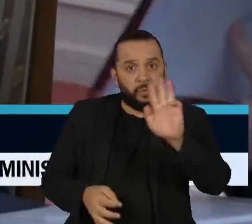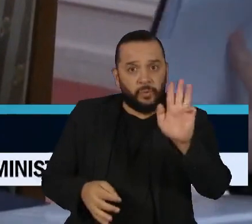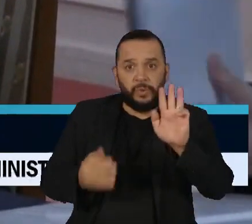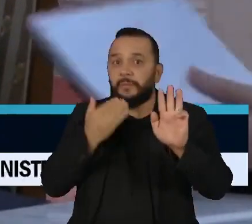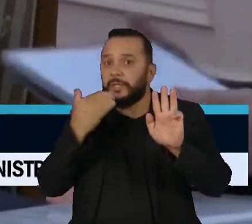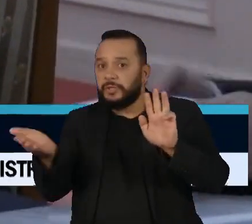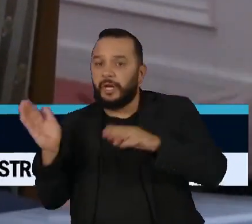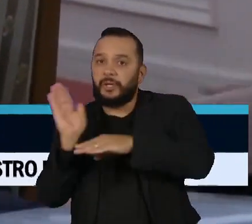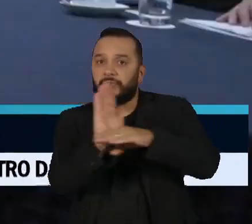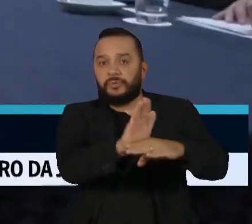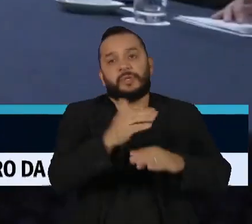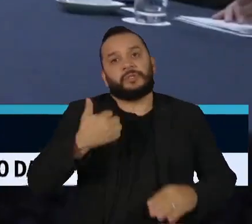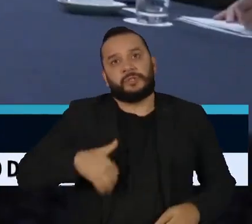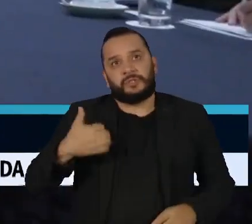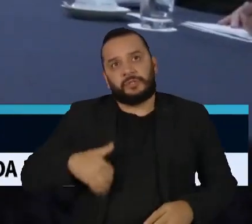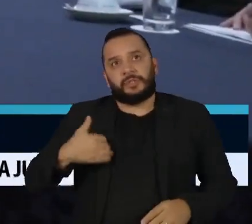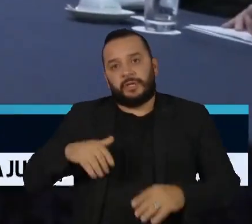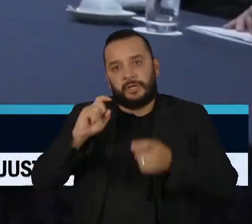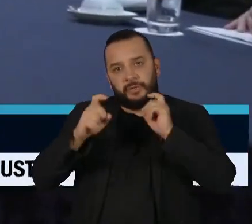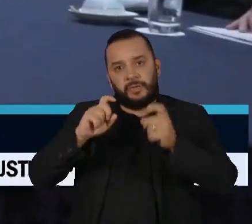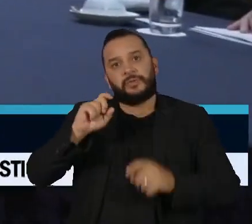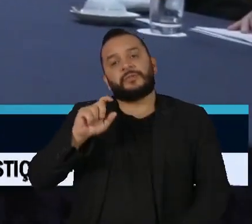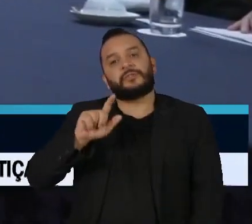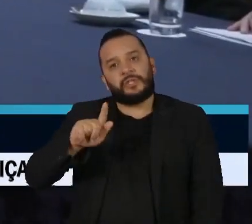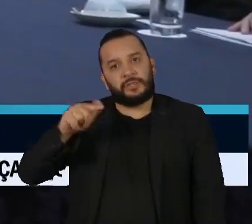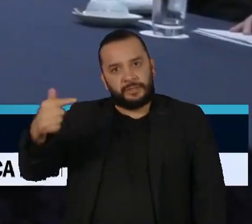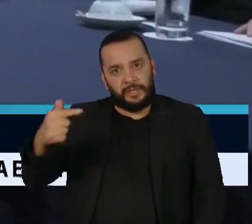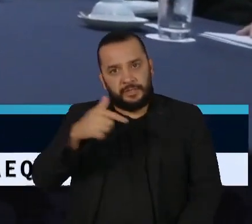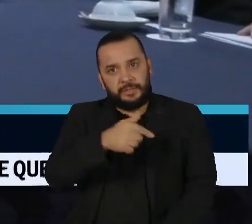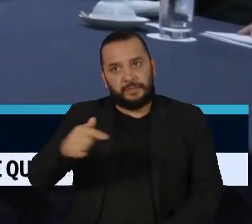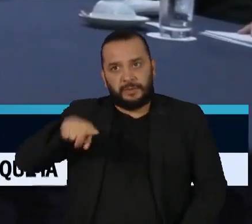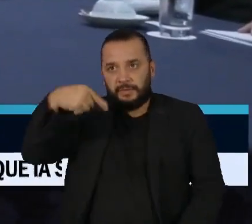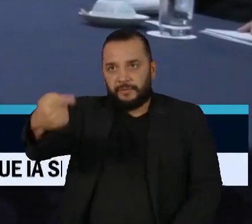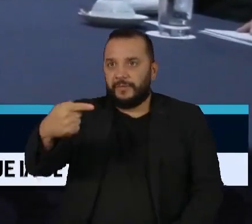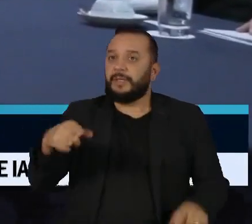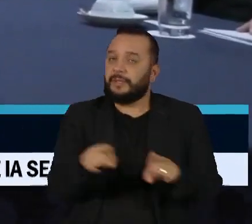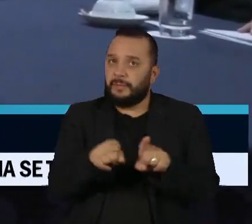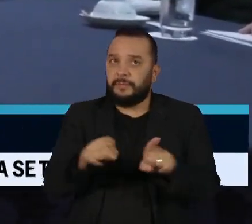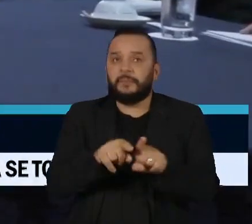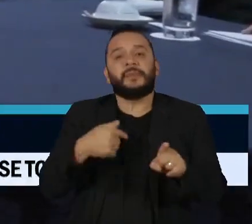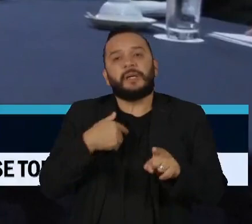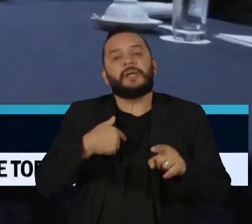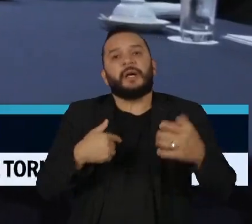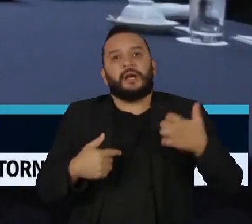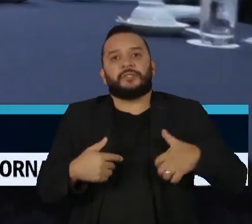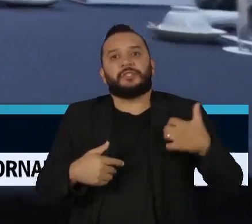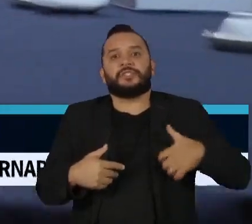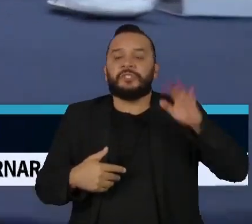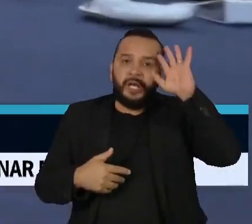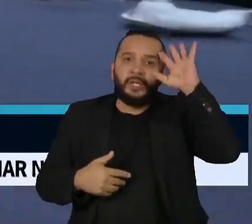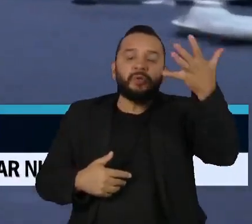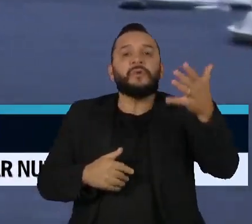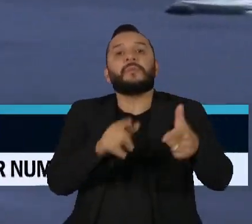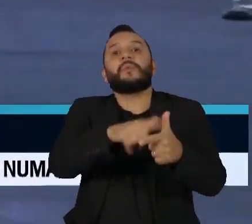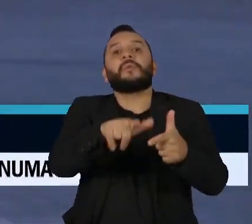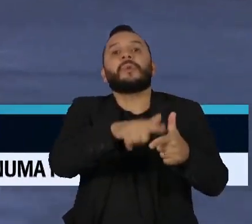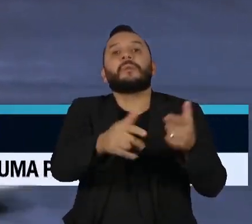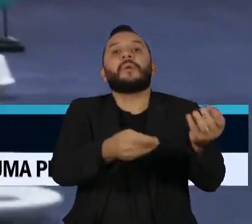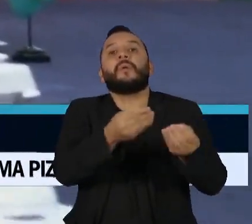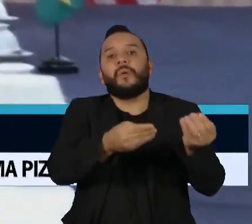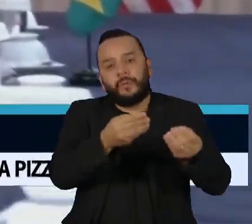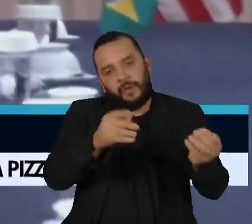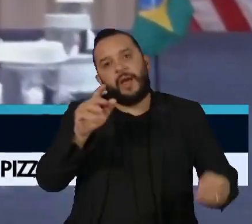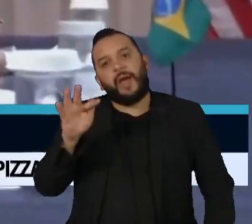cúpula do G7 na semana que vem. E disse que a solução para a crise econômica do país vizinho passa pelo Fundo Monetário